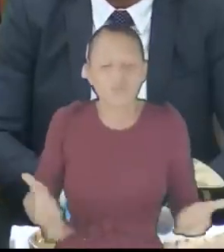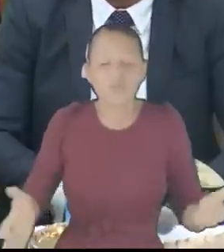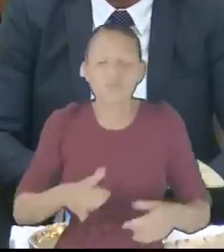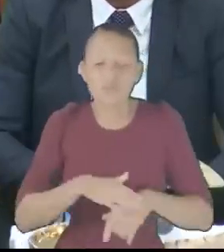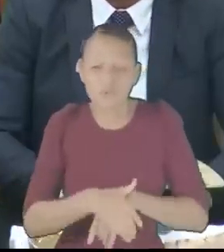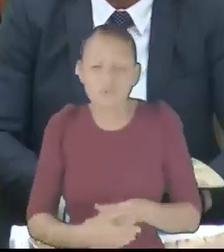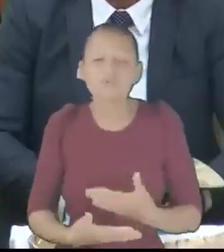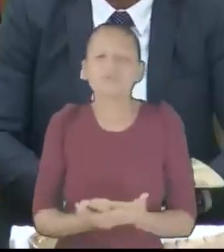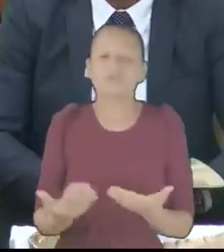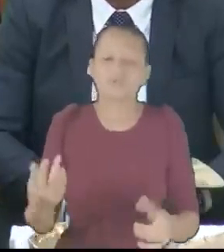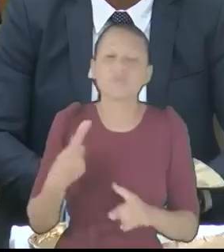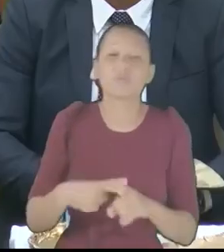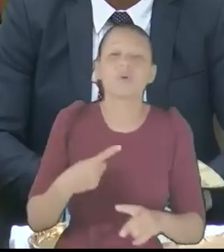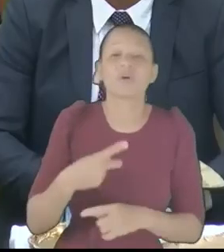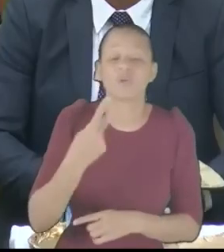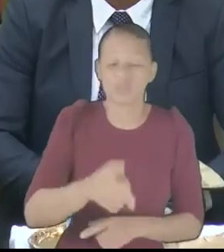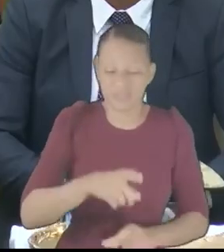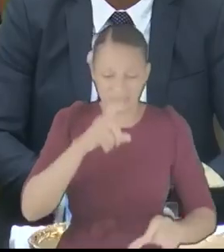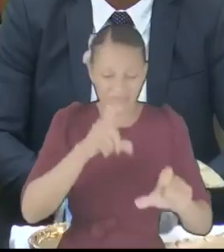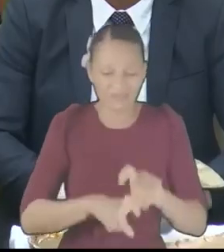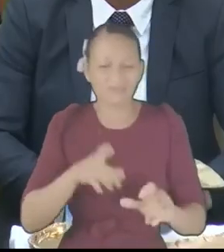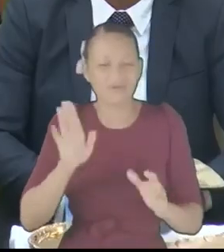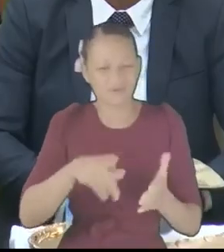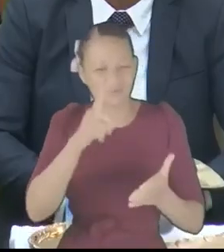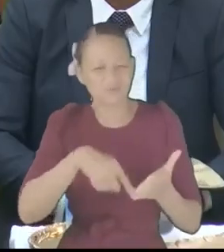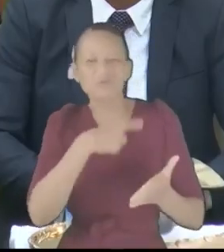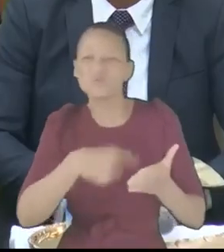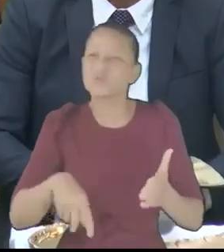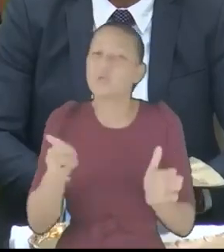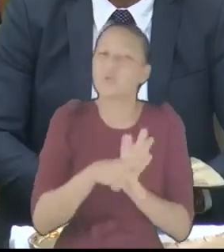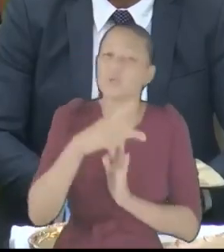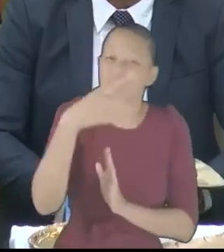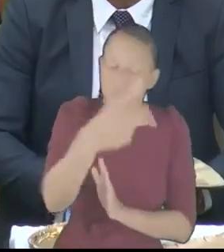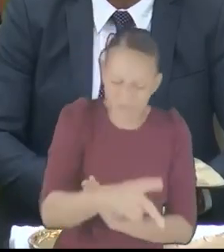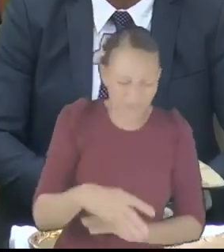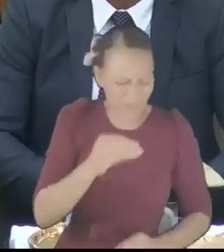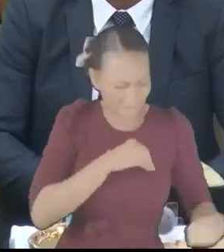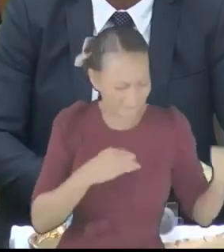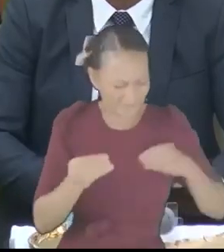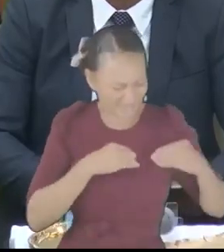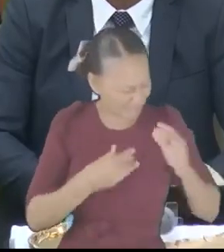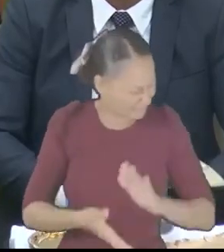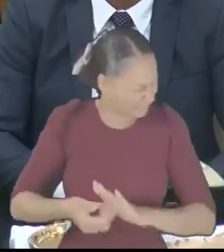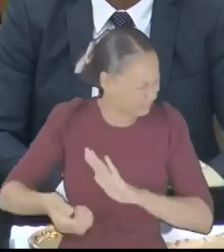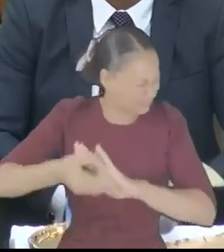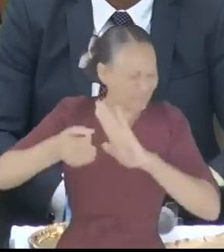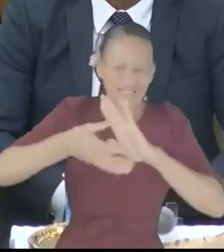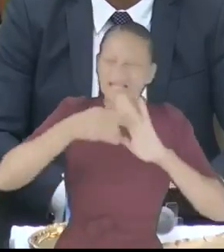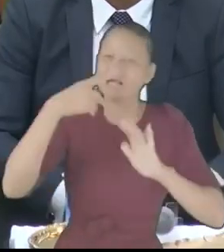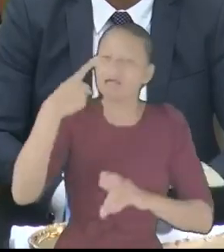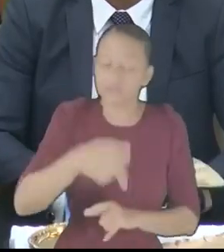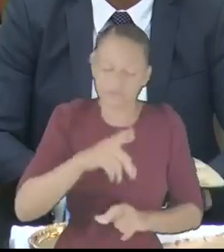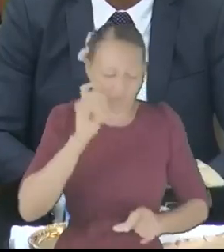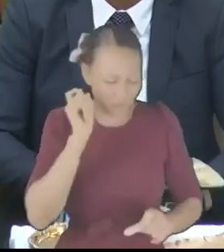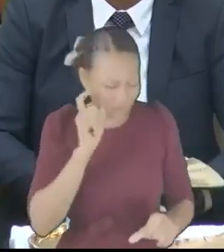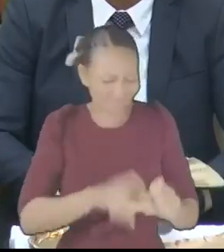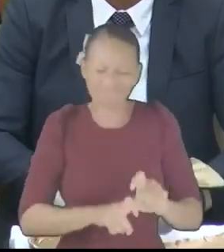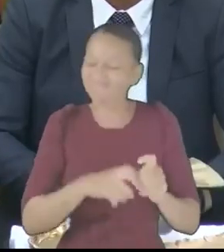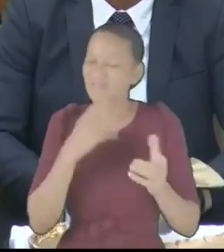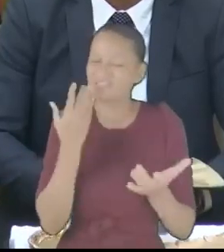noite, porque a tua dívida foi riscada, a tua dívida foi removida e a tua dívida, ela